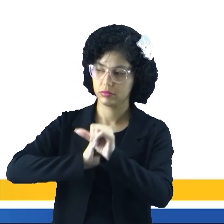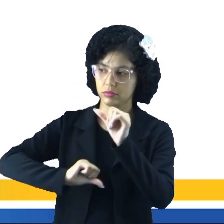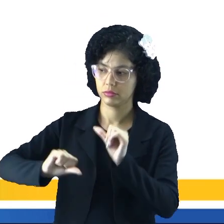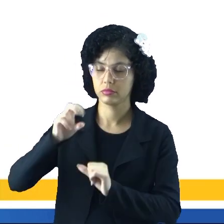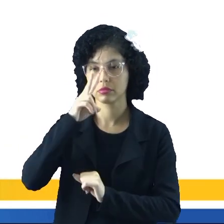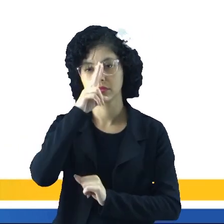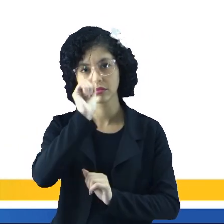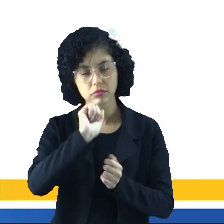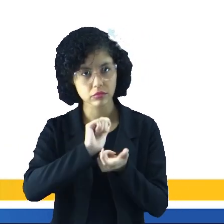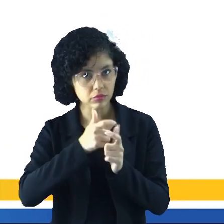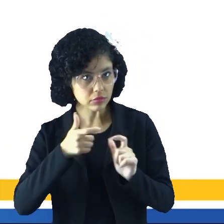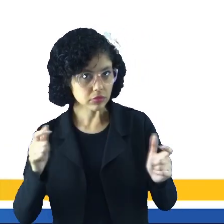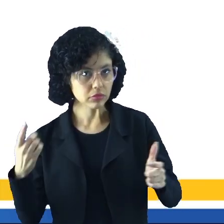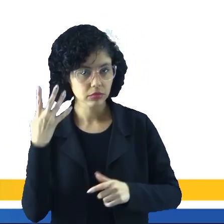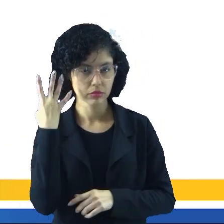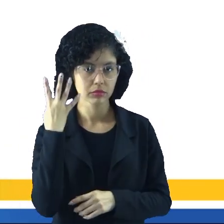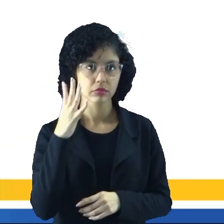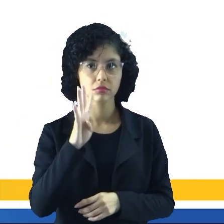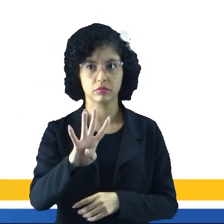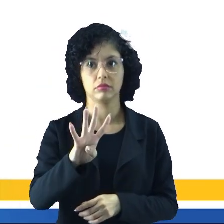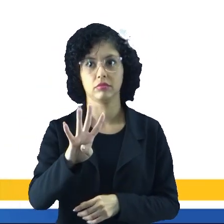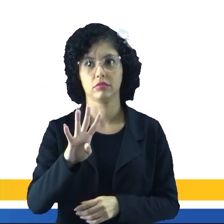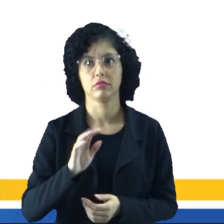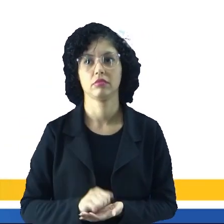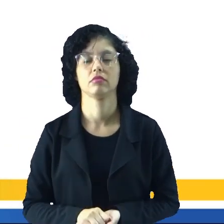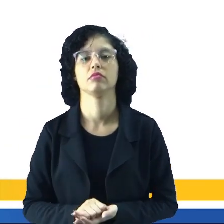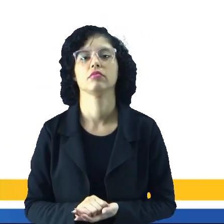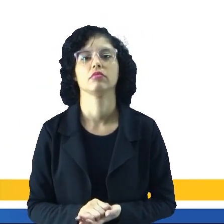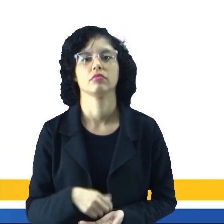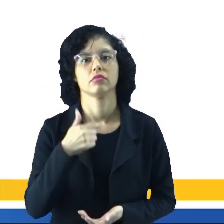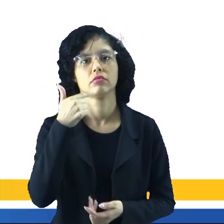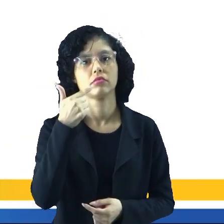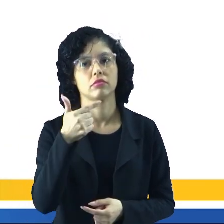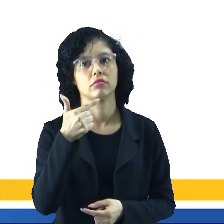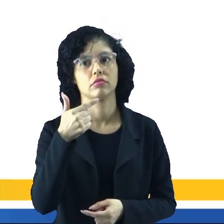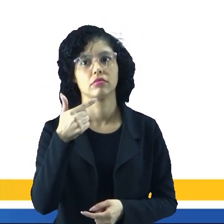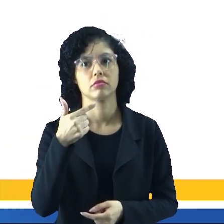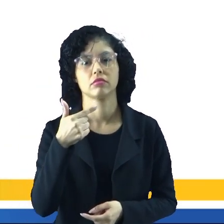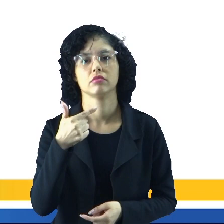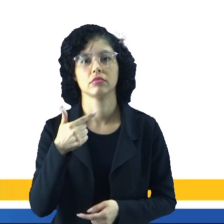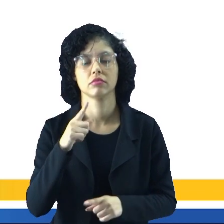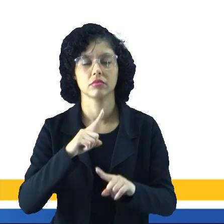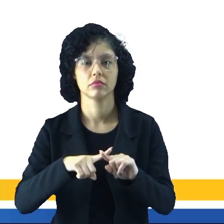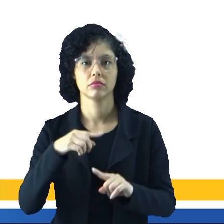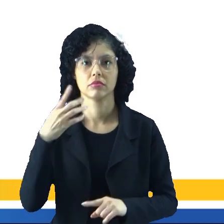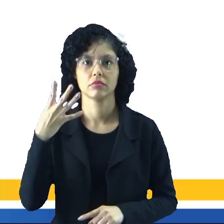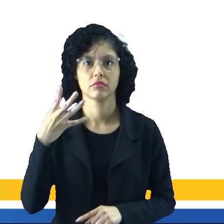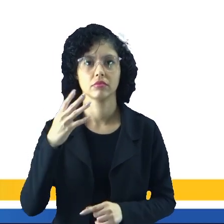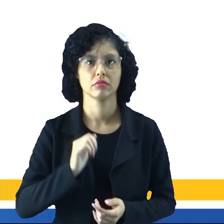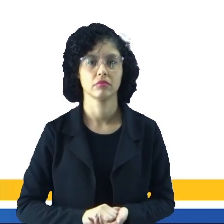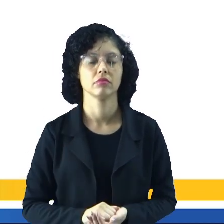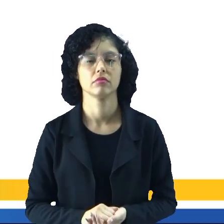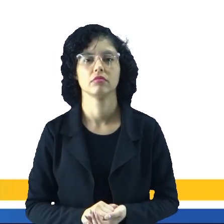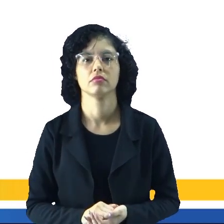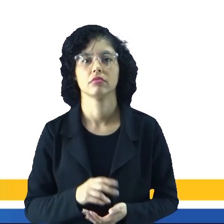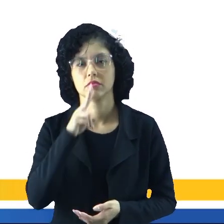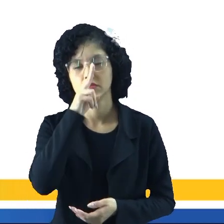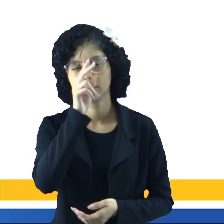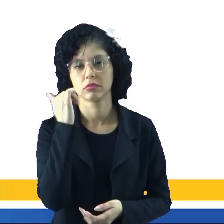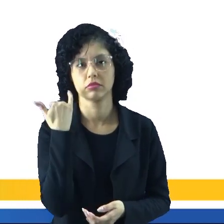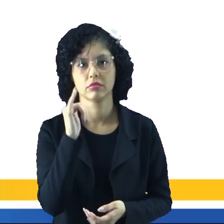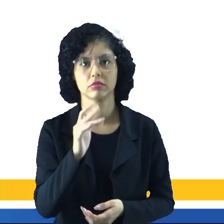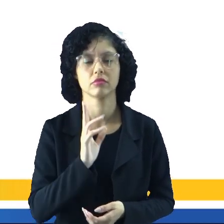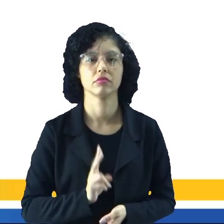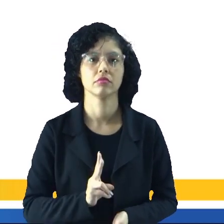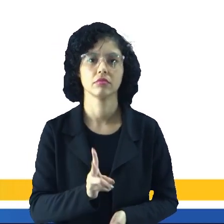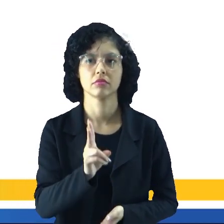A força vai aumentar 4 vezes. Então 2 ao quadrado é 4, então vai ser 4 vezes a força elétrica. E